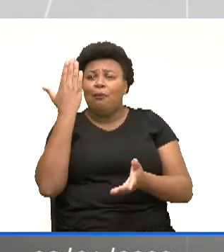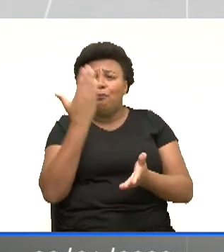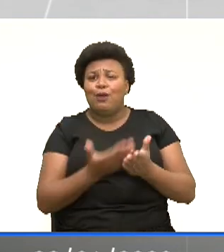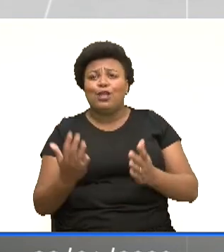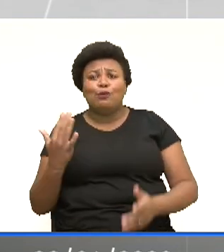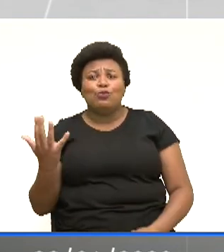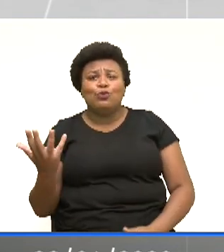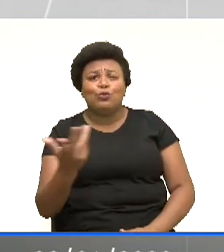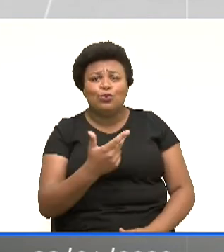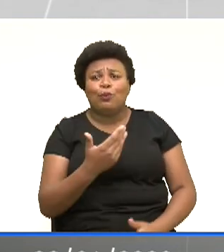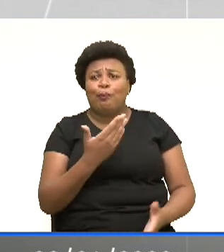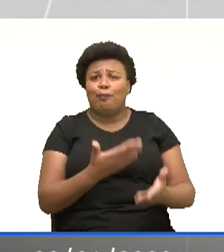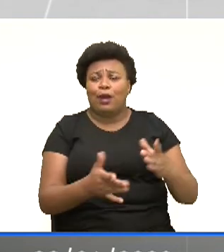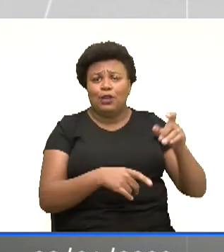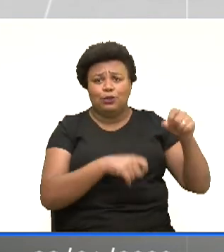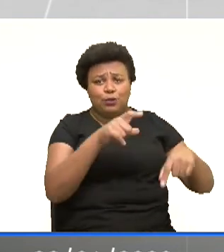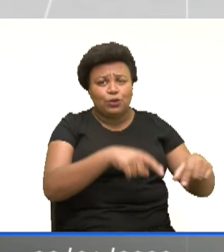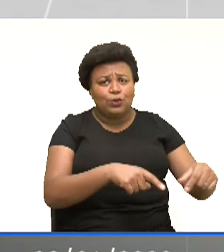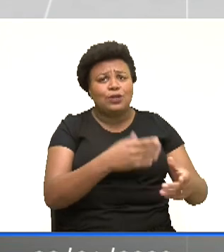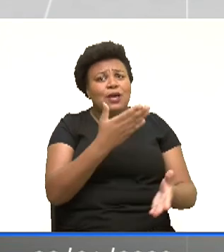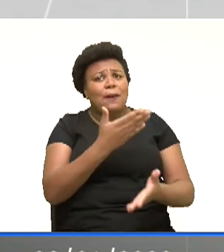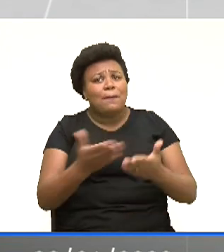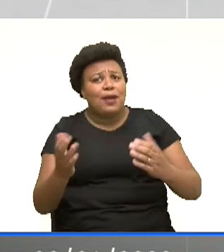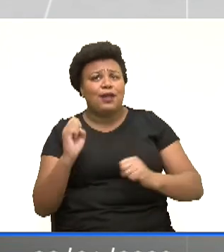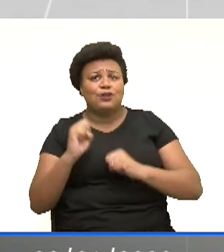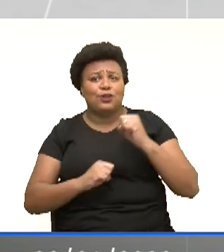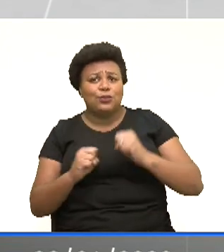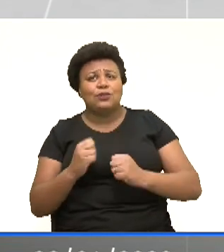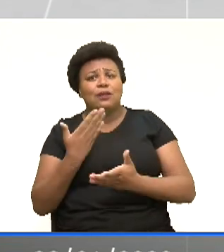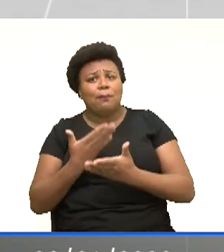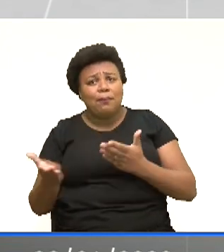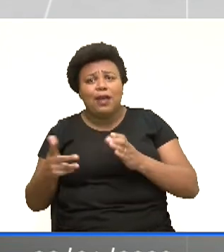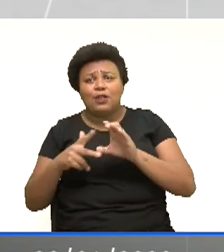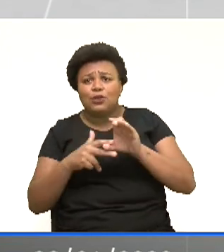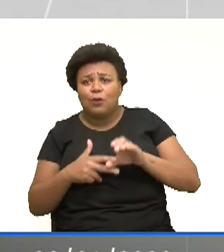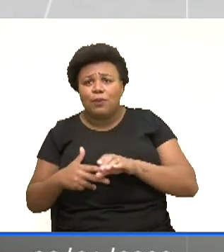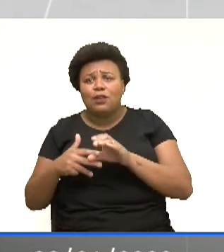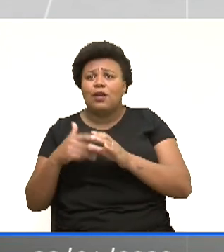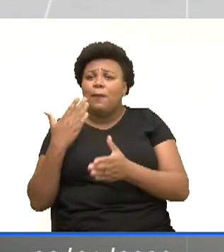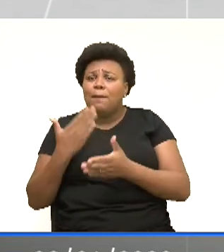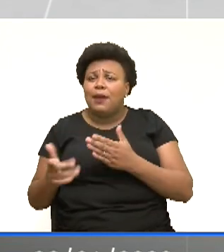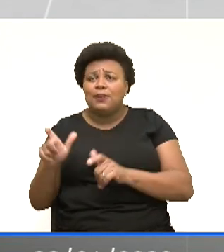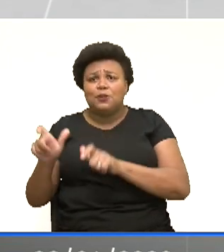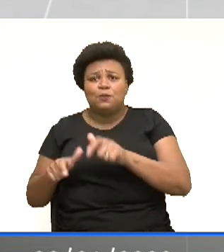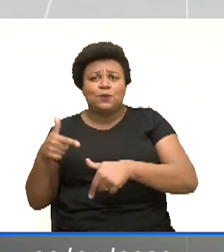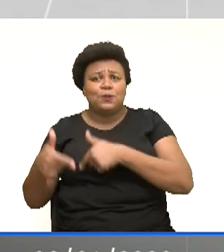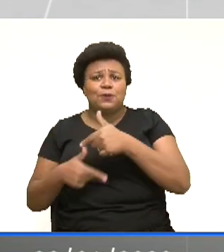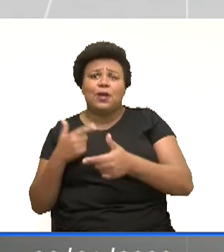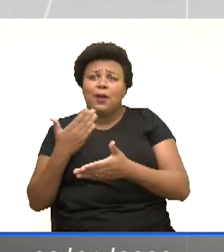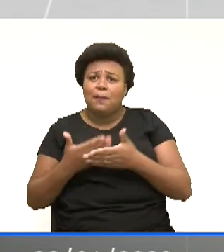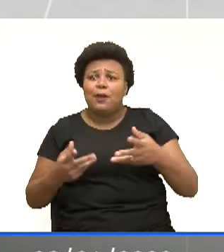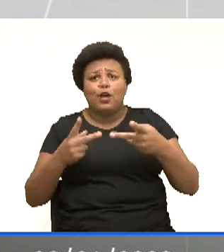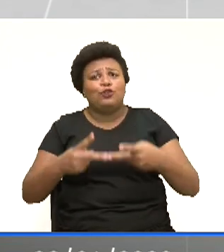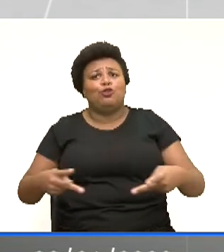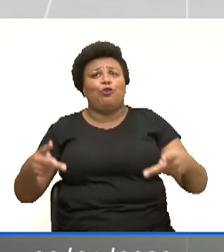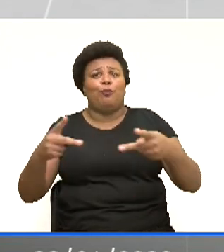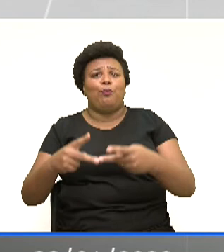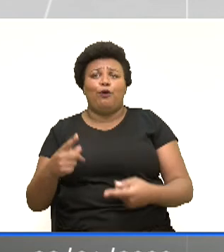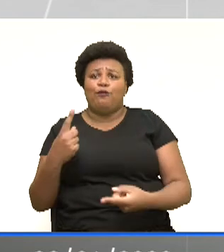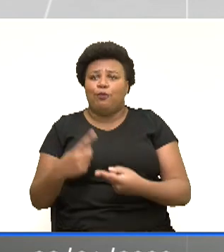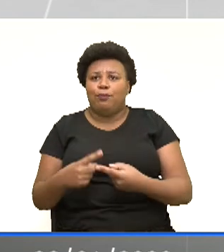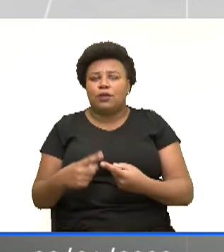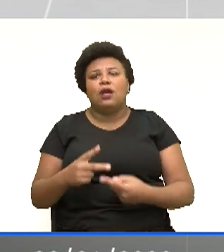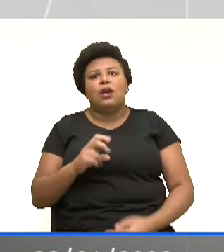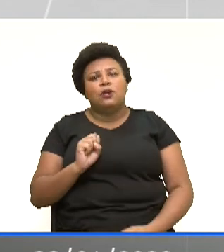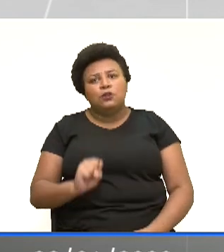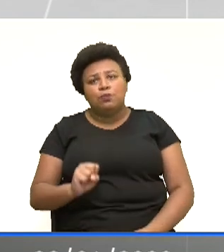perdemos todos, perdem os produtores, perde a indústria, perde as cooperativas, perde os trabalhadores e perde a população, porque nós